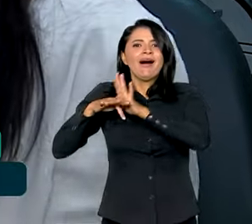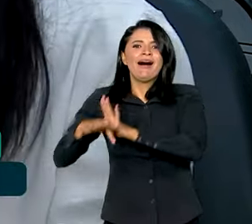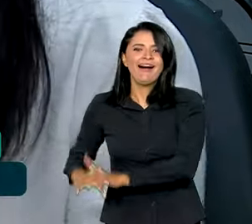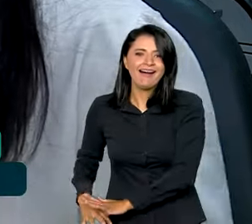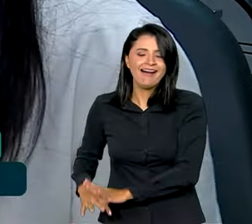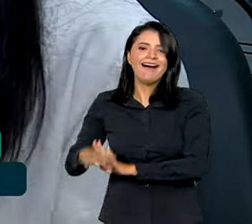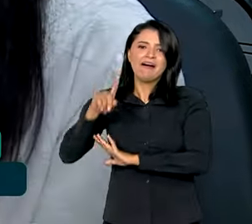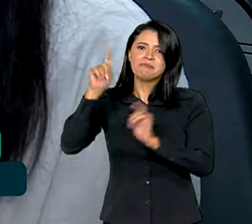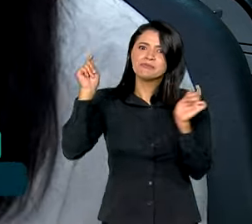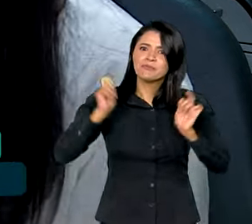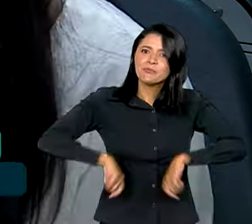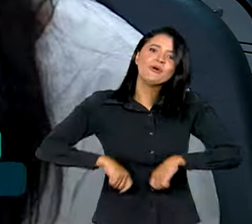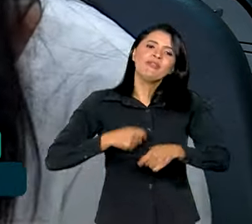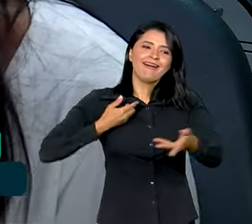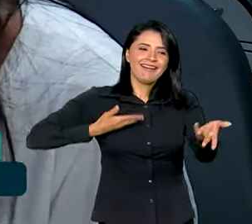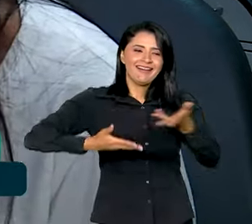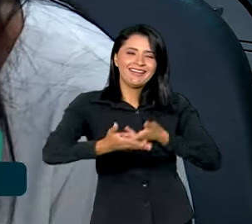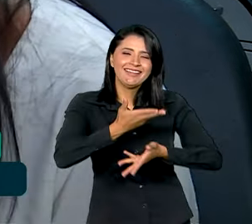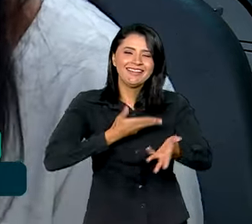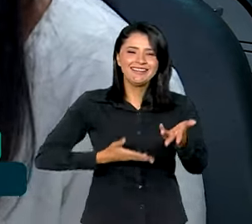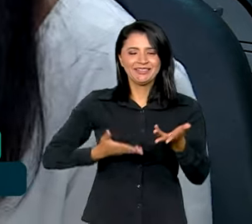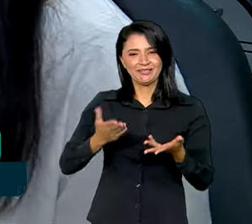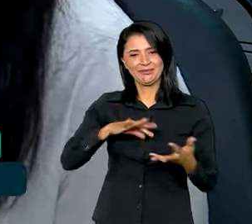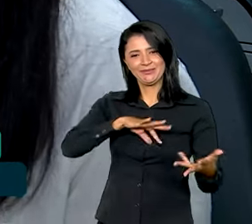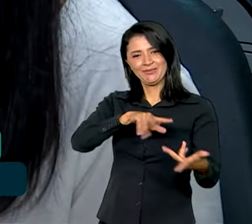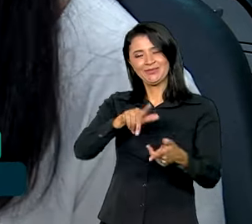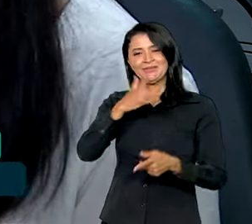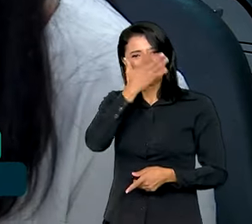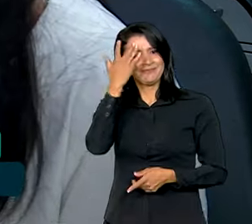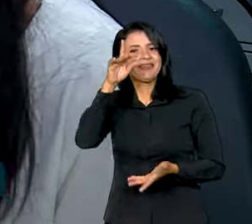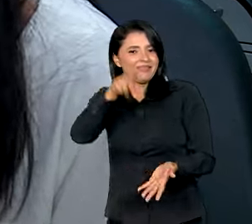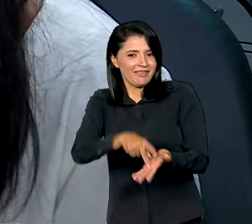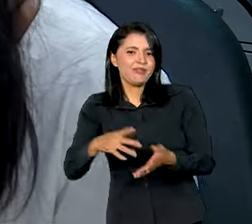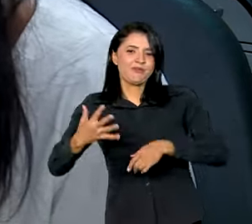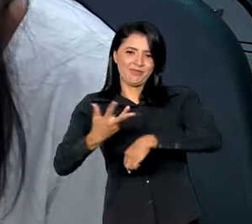de poder interagir com o mundo, né, e realmente ter qualidade de vida.